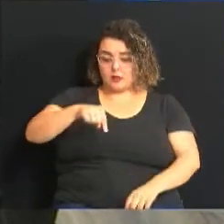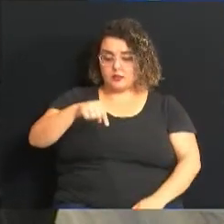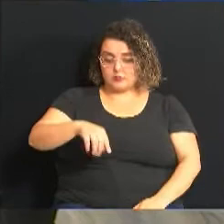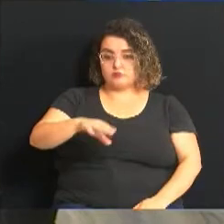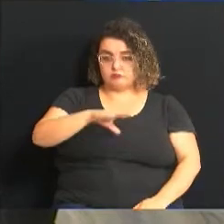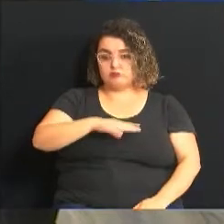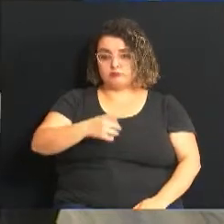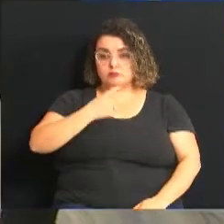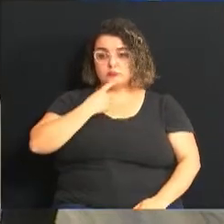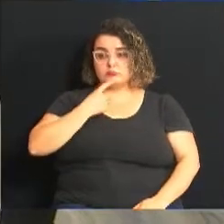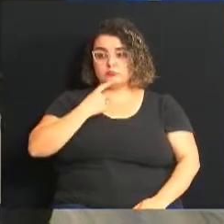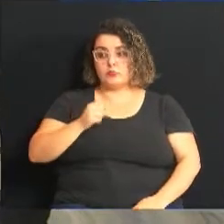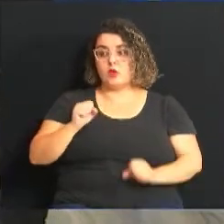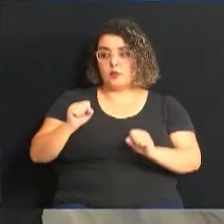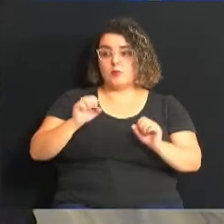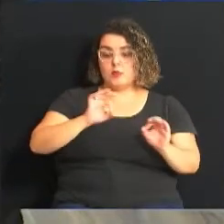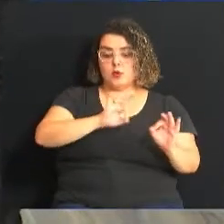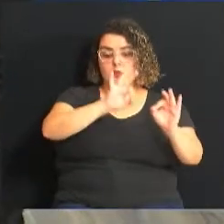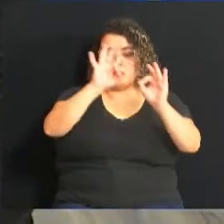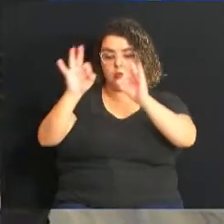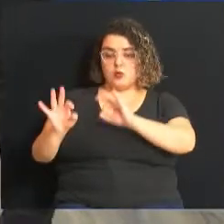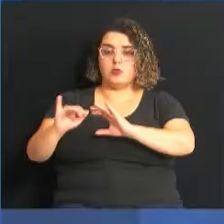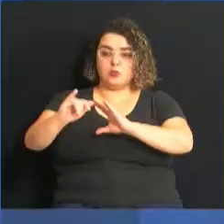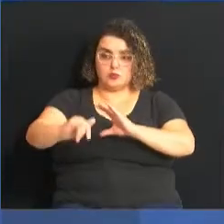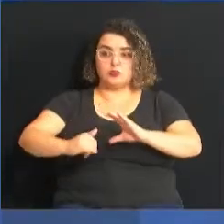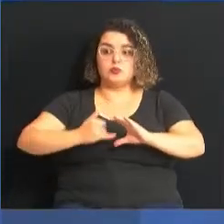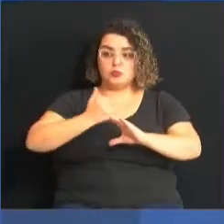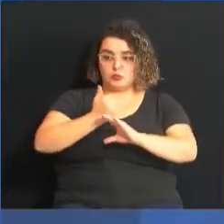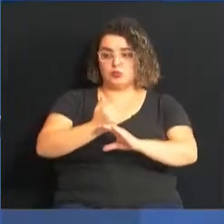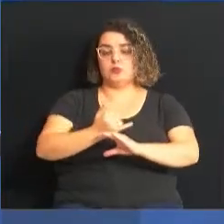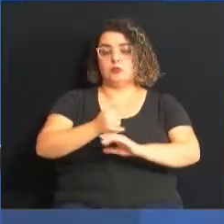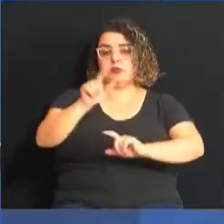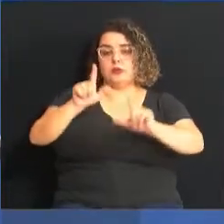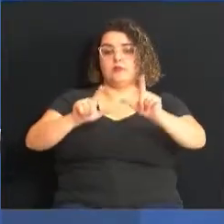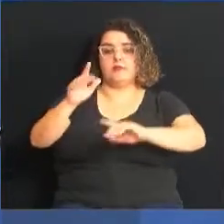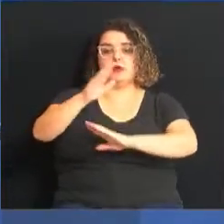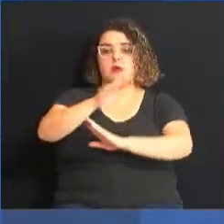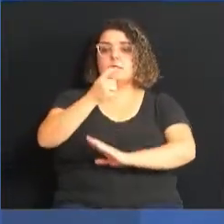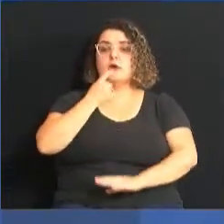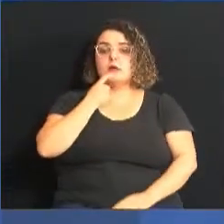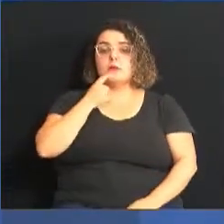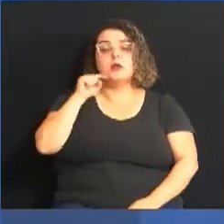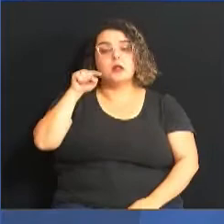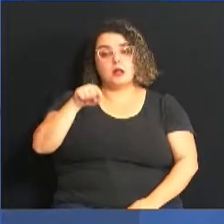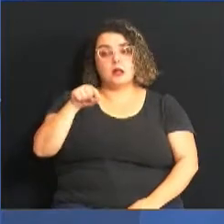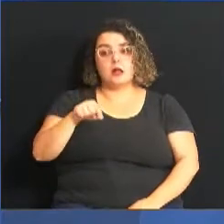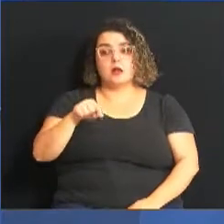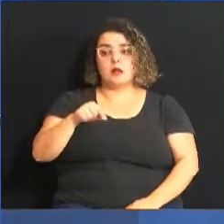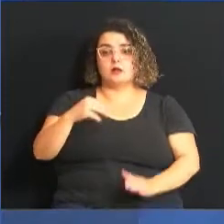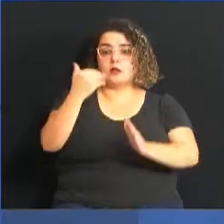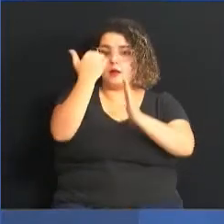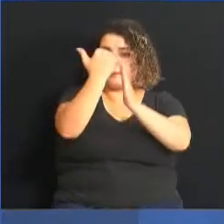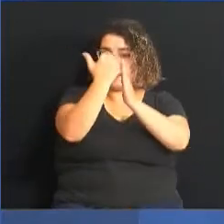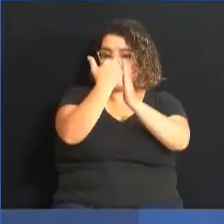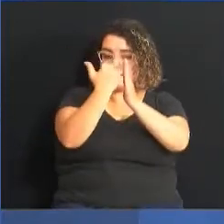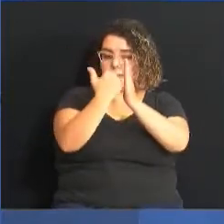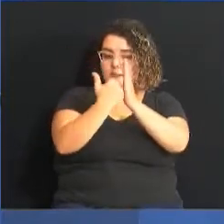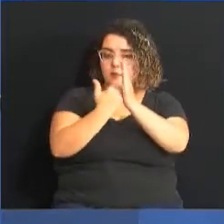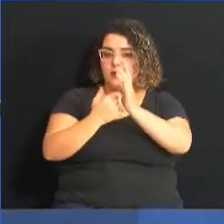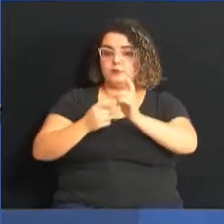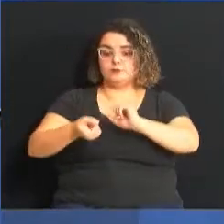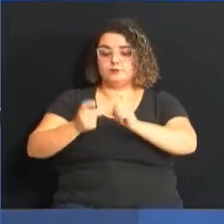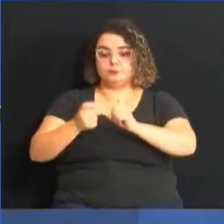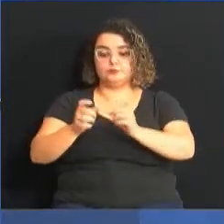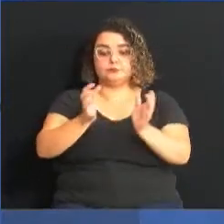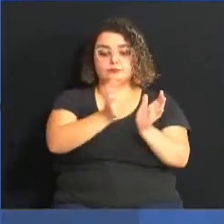conferir, claro que no youtube.com/TV Câmara Campinas. Lá você vai na nossa playlist reuniões de comissões